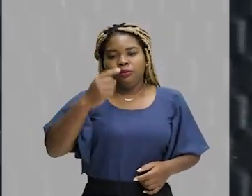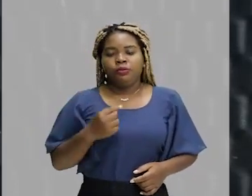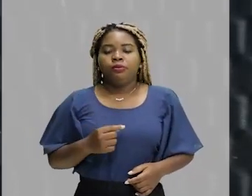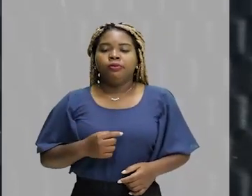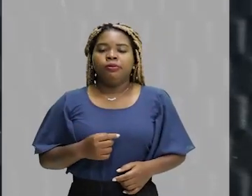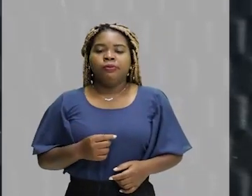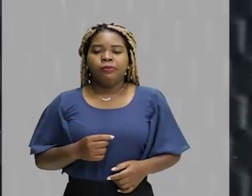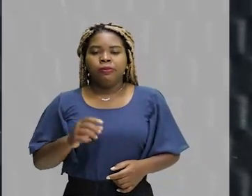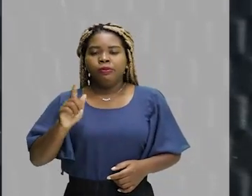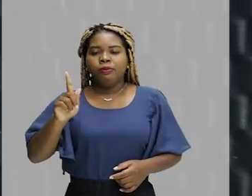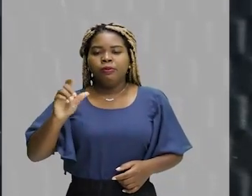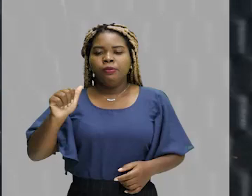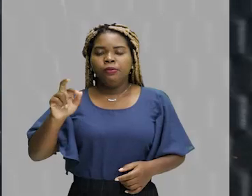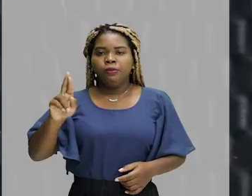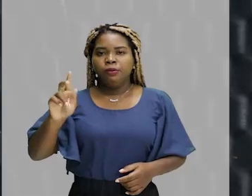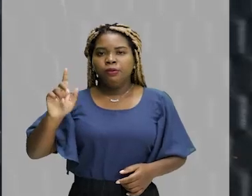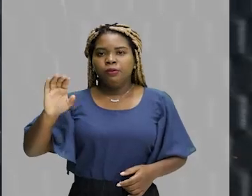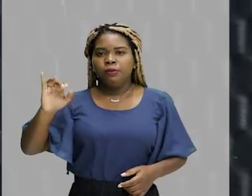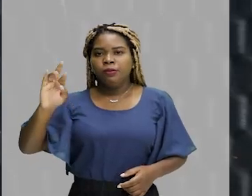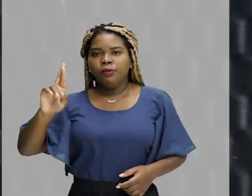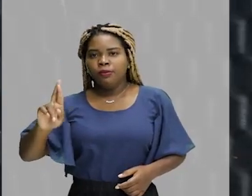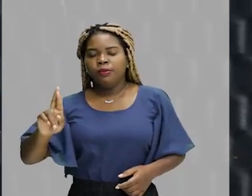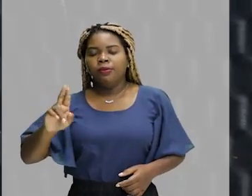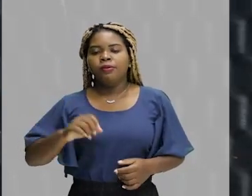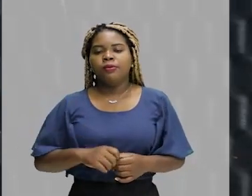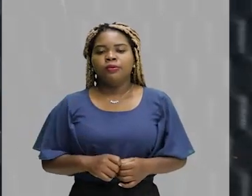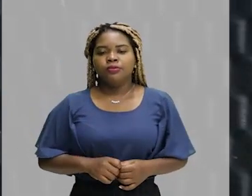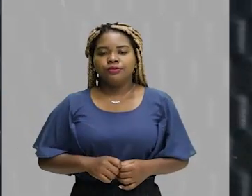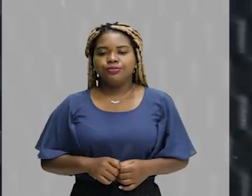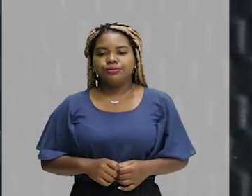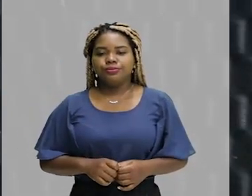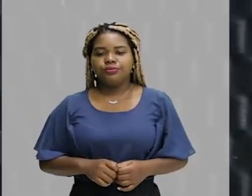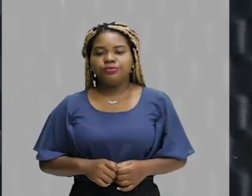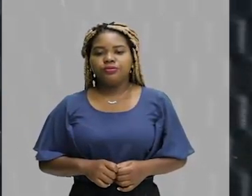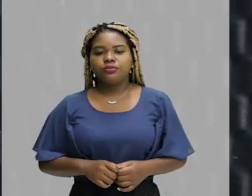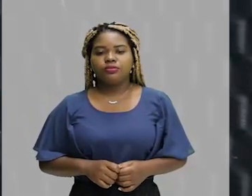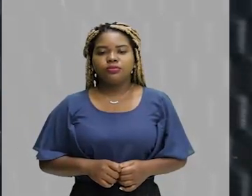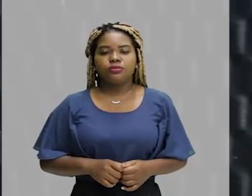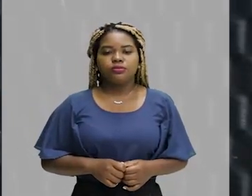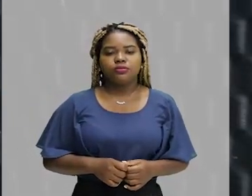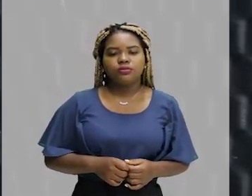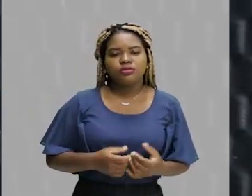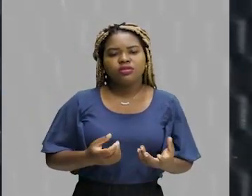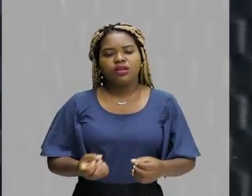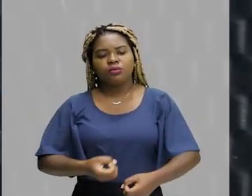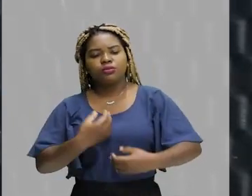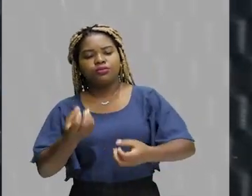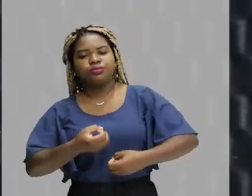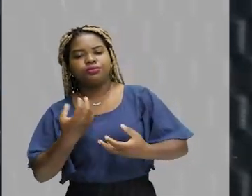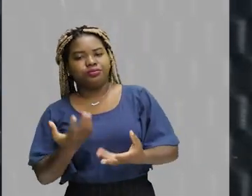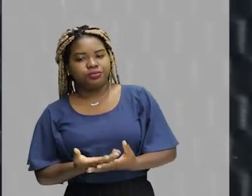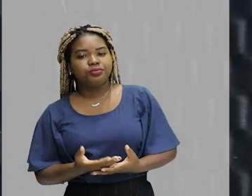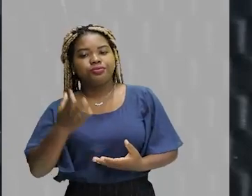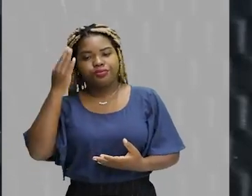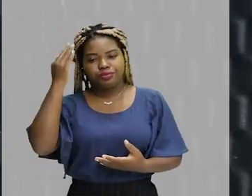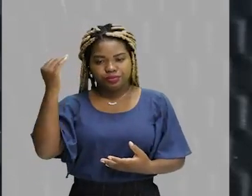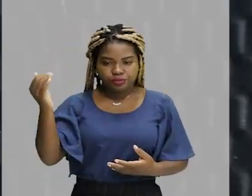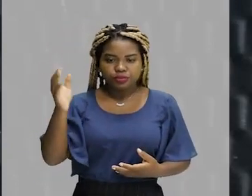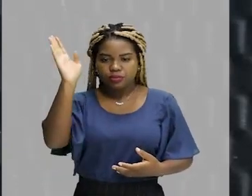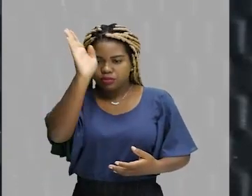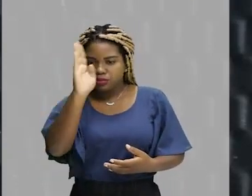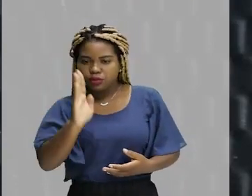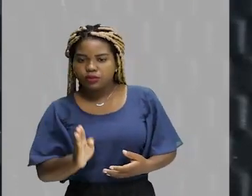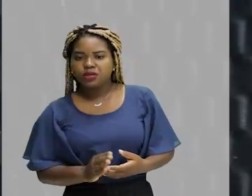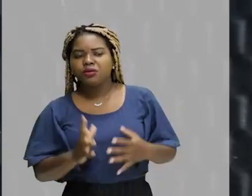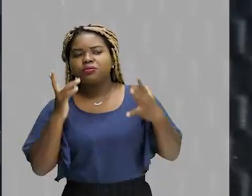Ribeiro, nossa, que coisa fantástica. Ele vai fazer uma viagem nessa produção toda do fenômeno brasileiro. O quanto